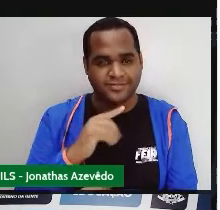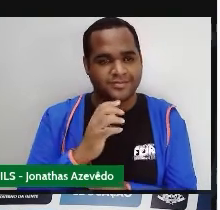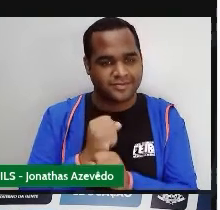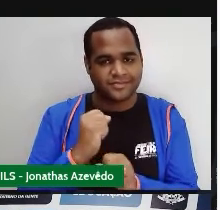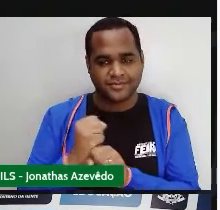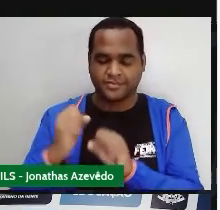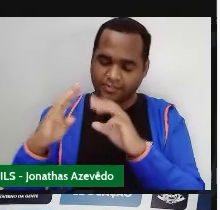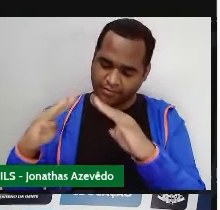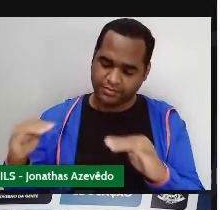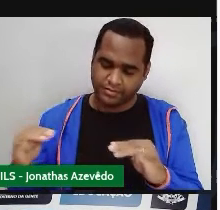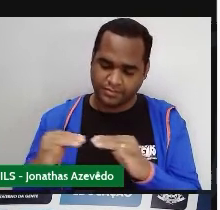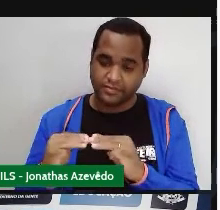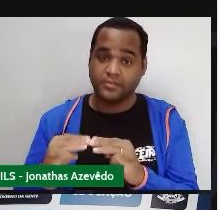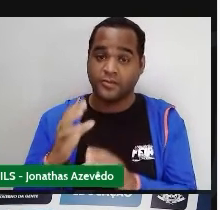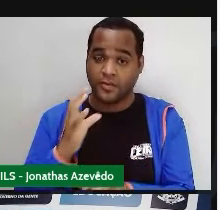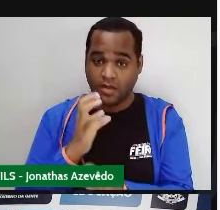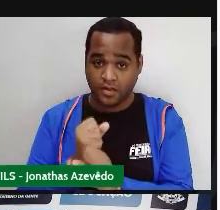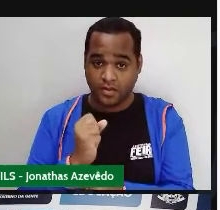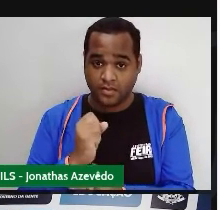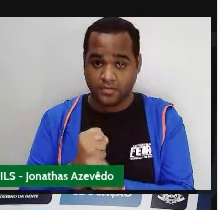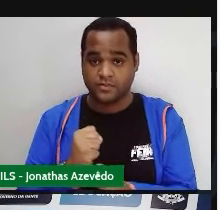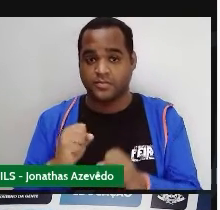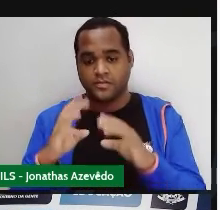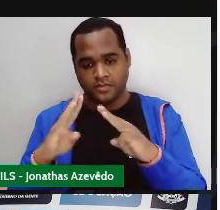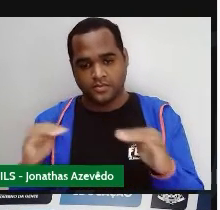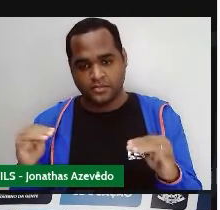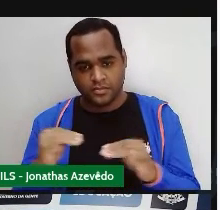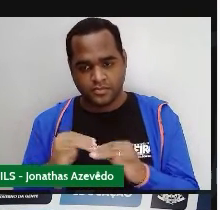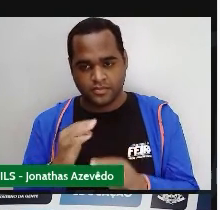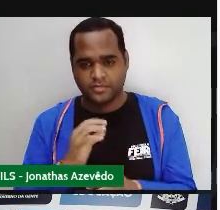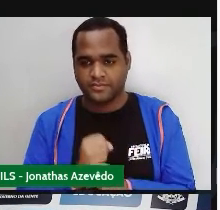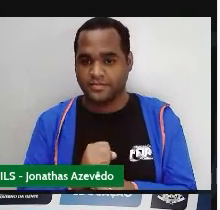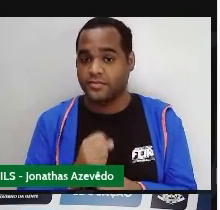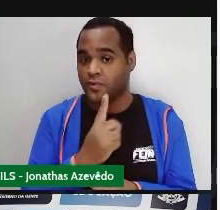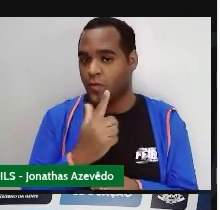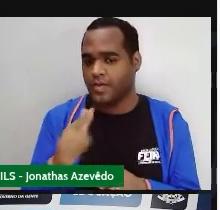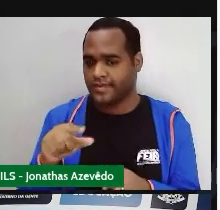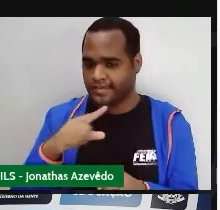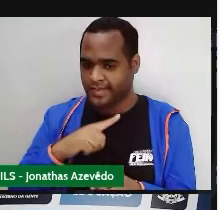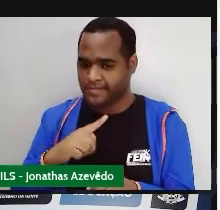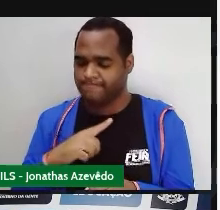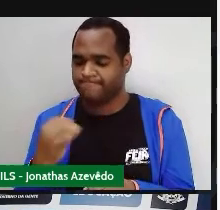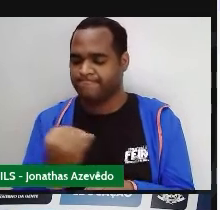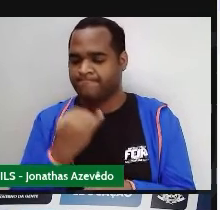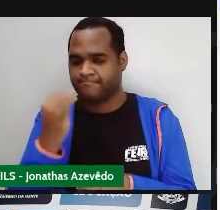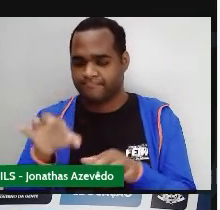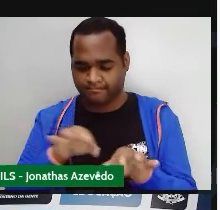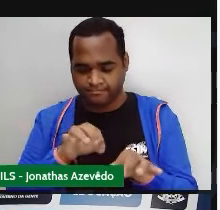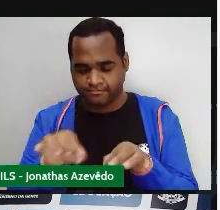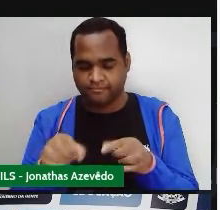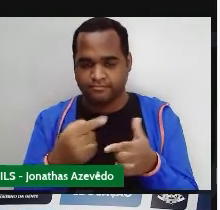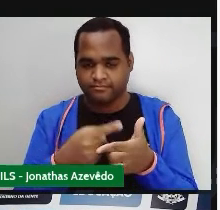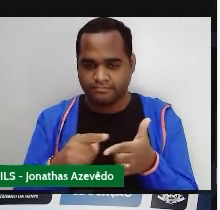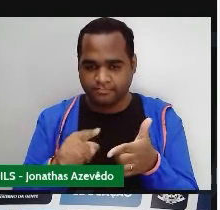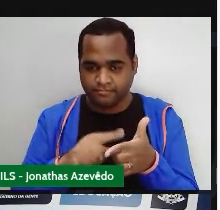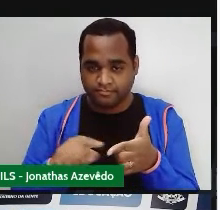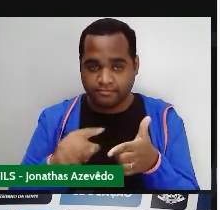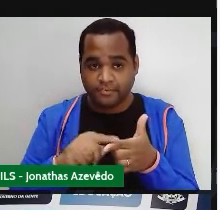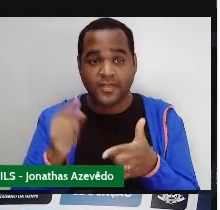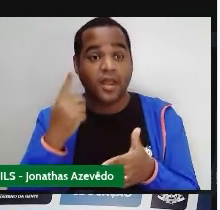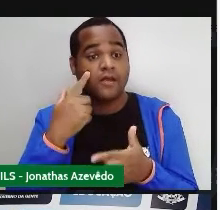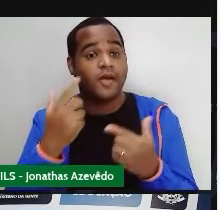fazer quatro pirâmides Tá bom mas aí agora vem a última parte do problema que é